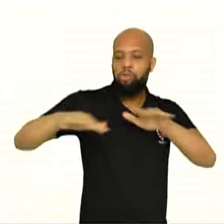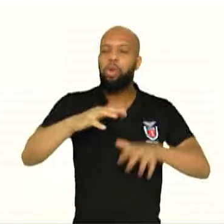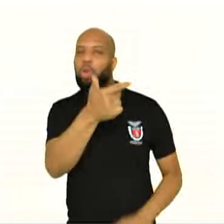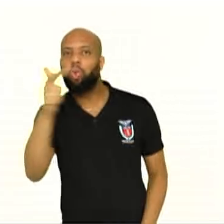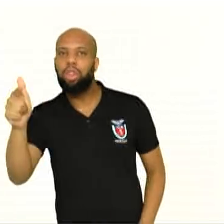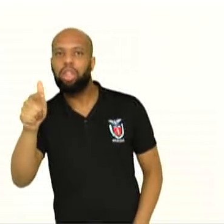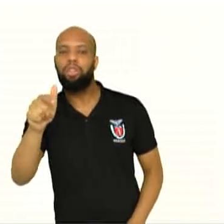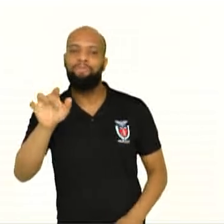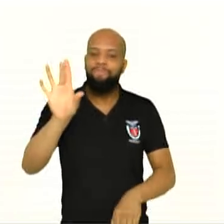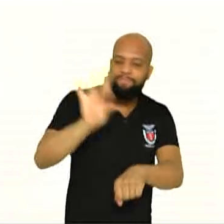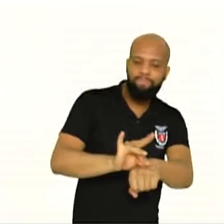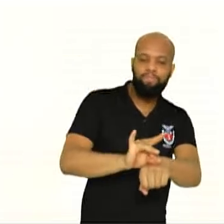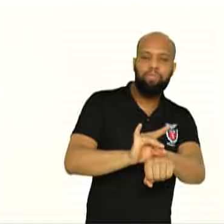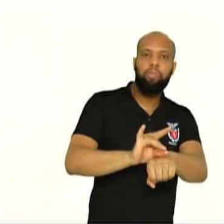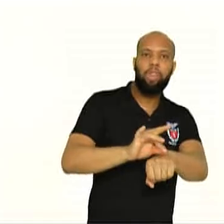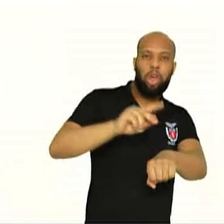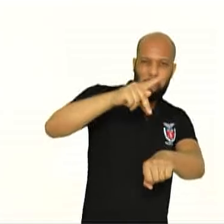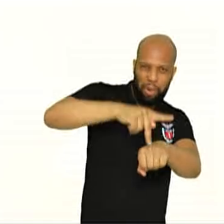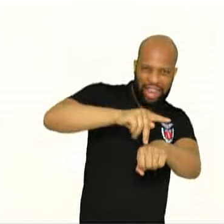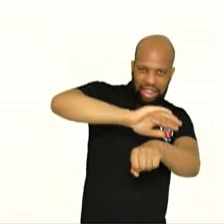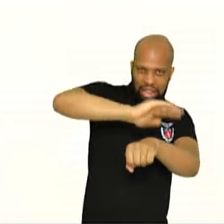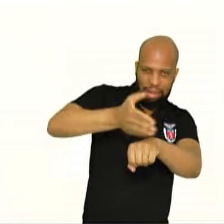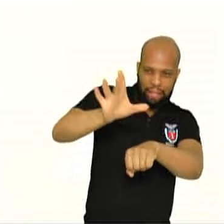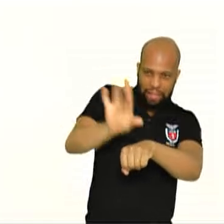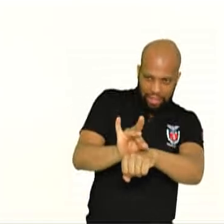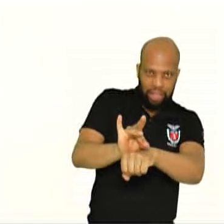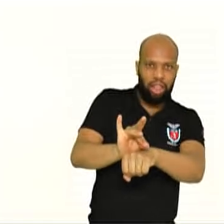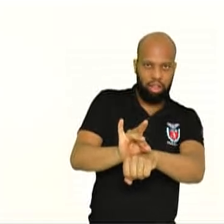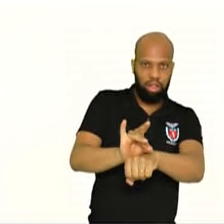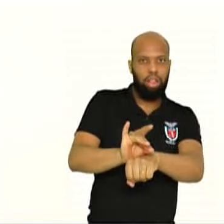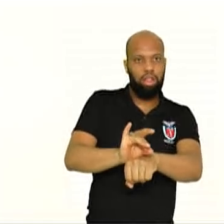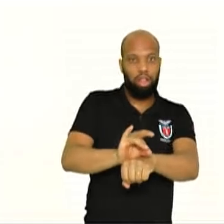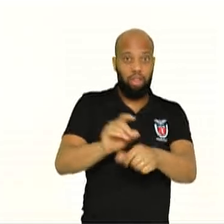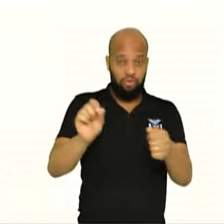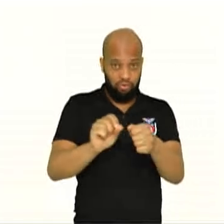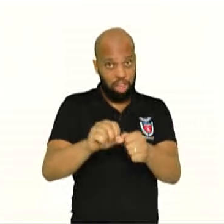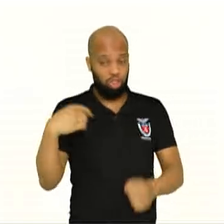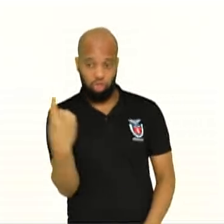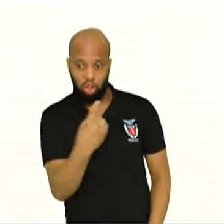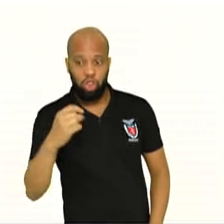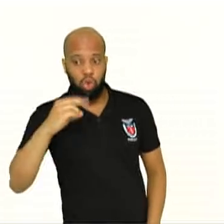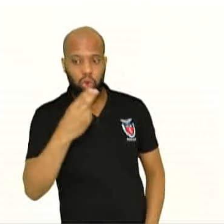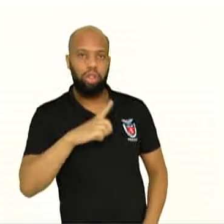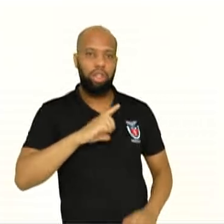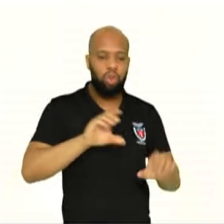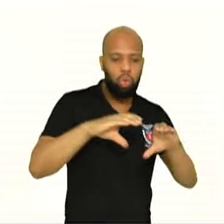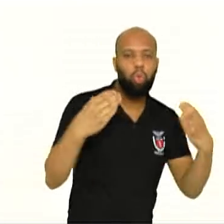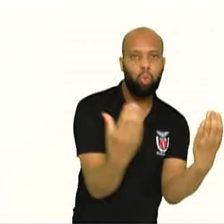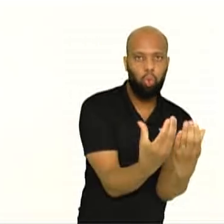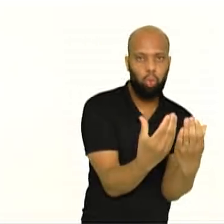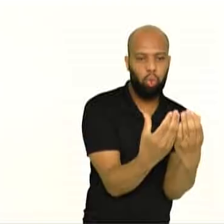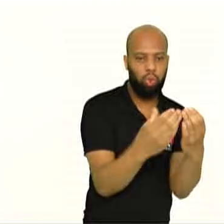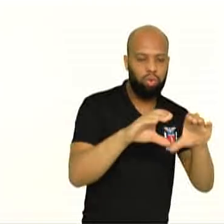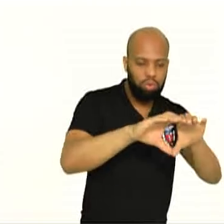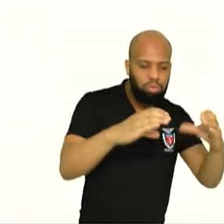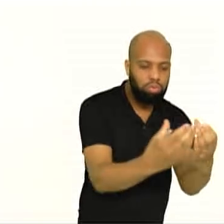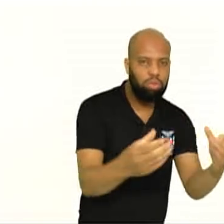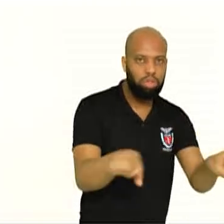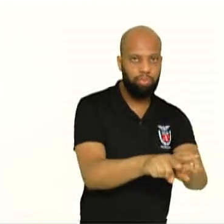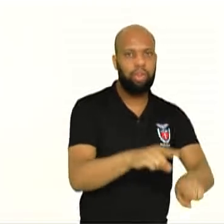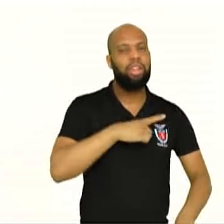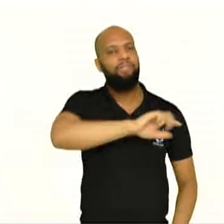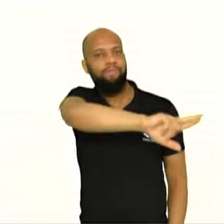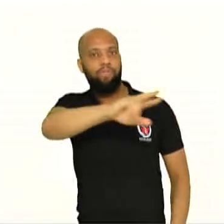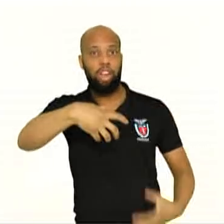como rochas e conchas, permanecendo sozinhos ou formando colônias de variadas formas e cores.